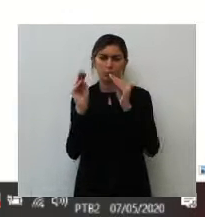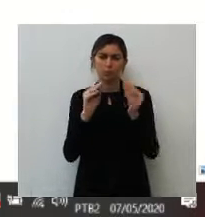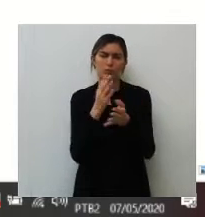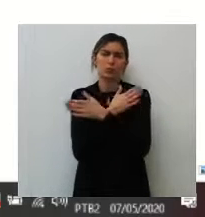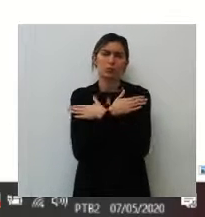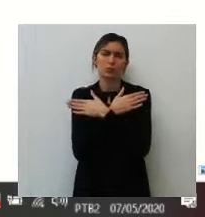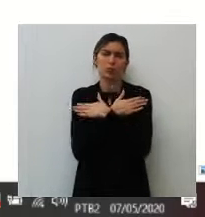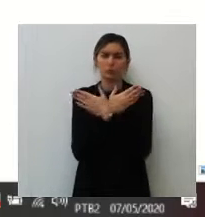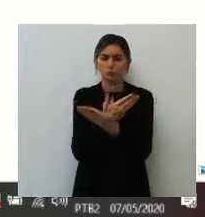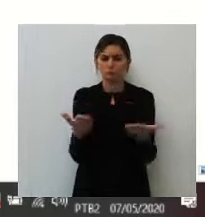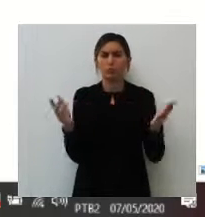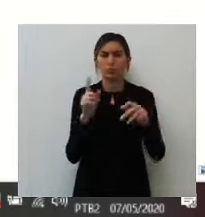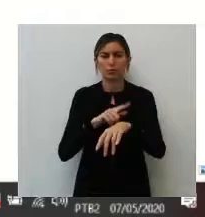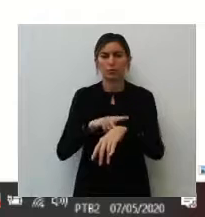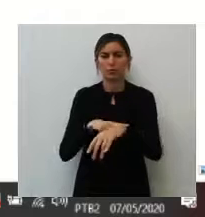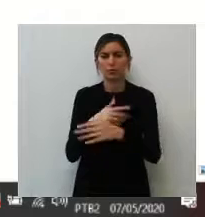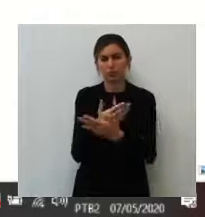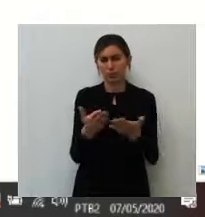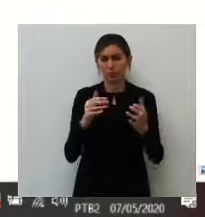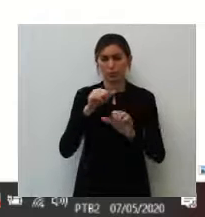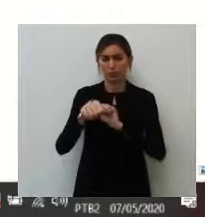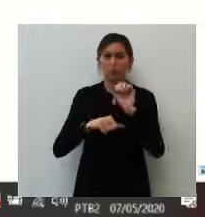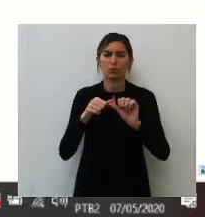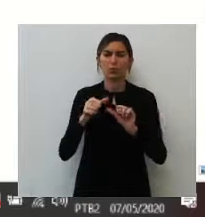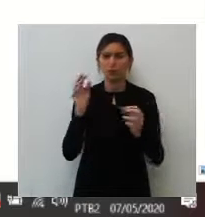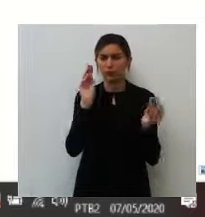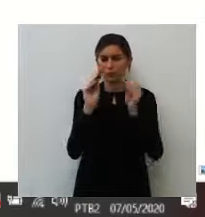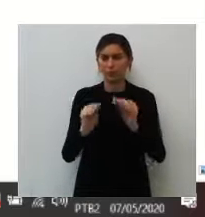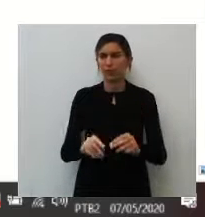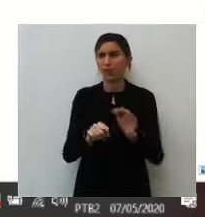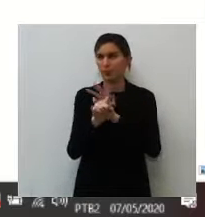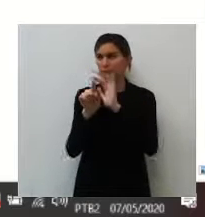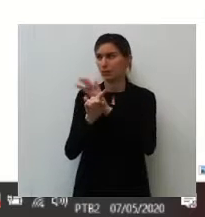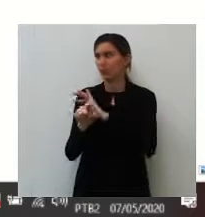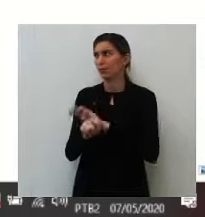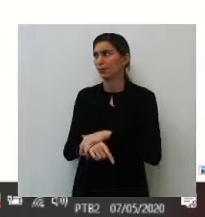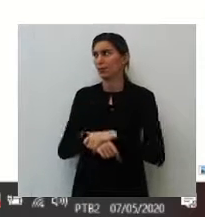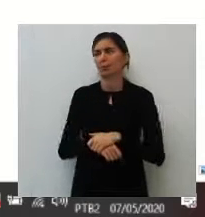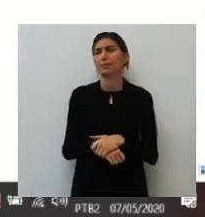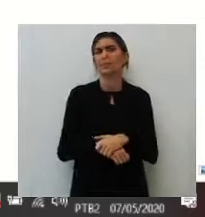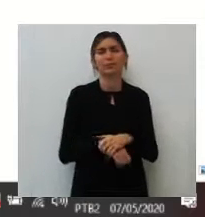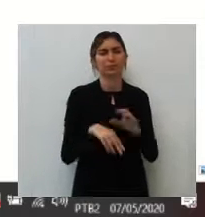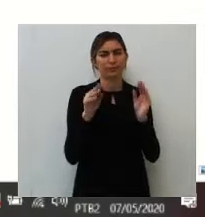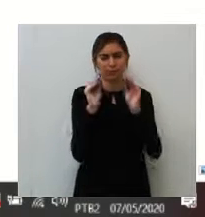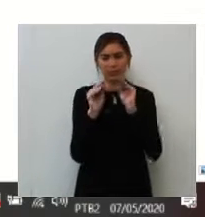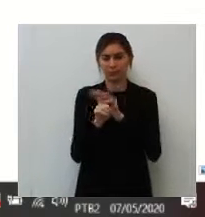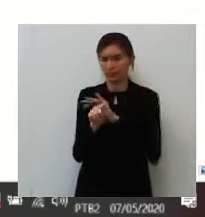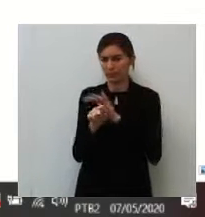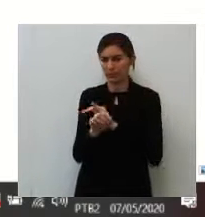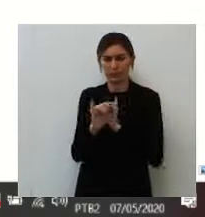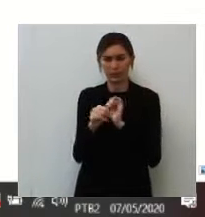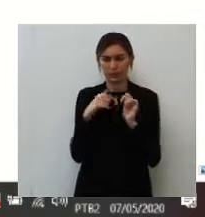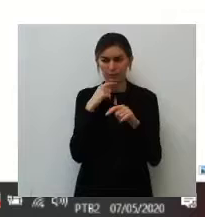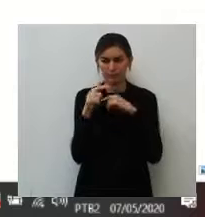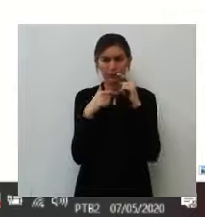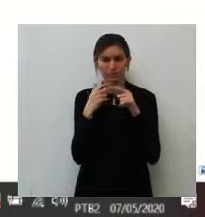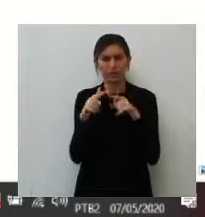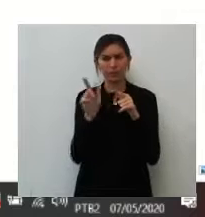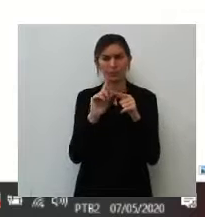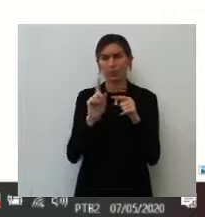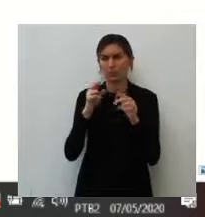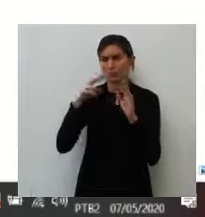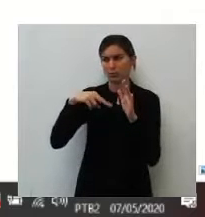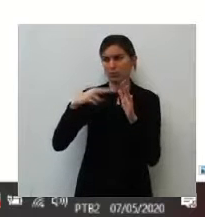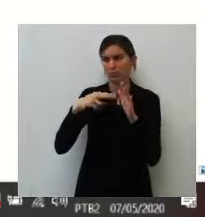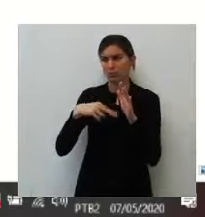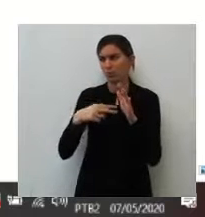e um abraço para todo mundo porque é o tempo de vocês mudarem aqui jogar a pergunta a pergunta no ar vai tomar pergunta se não for não tem problema você lembra